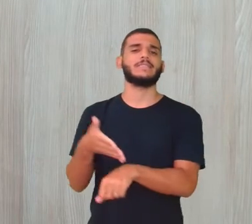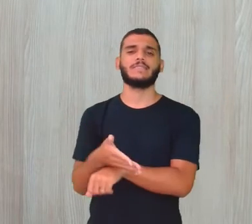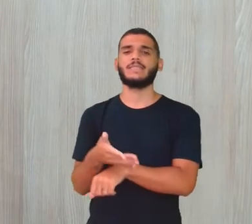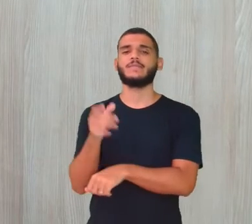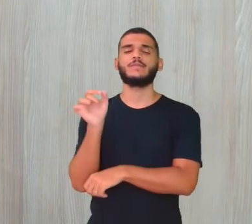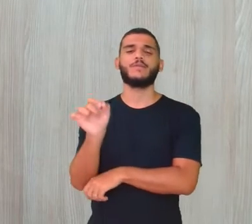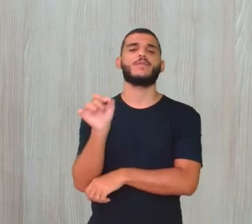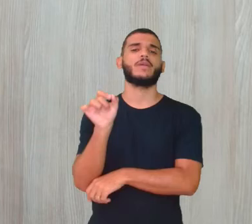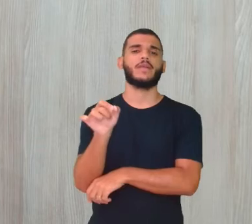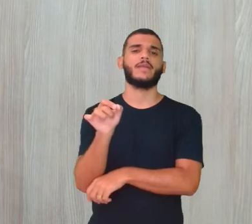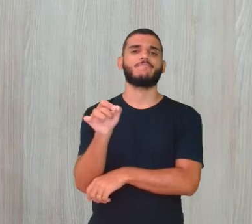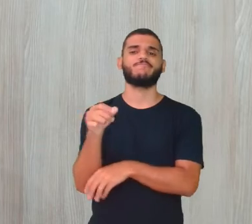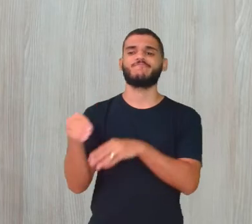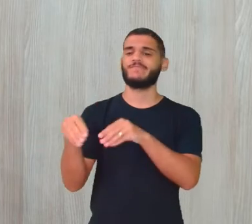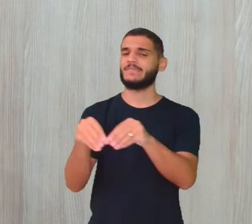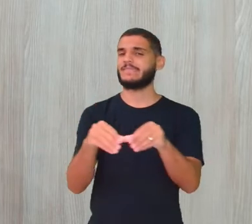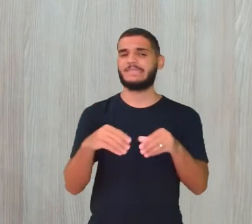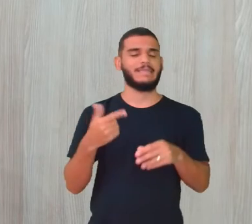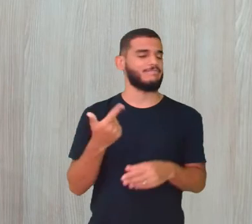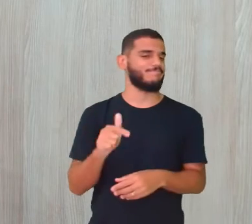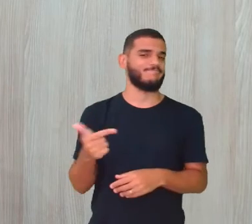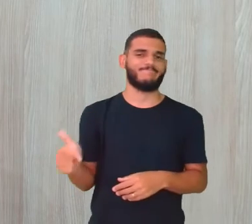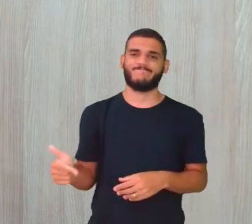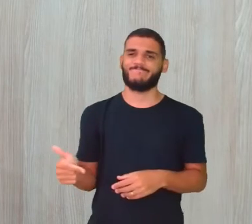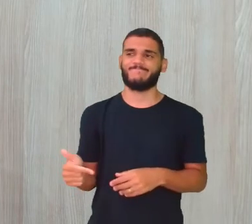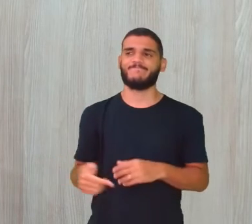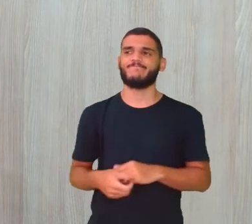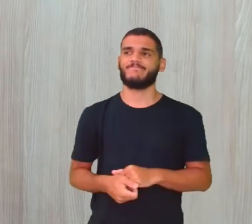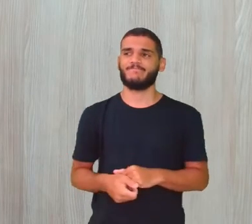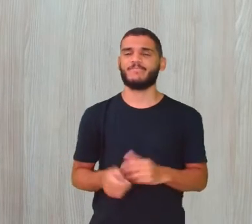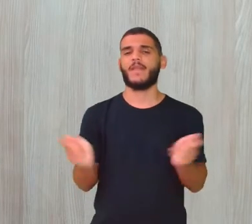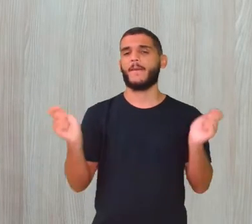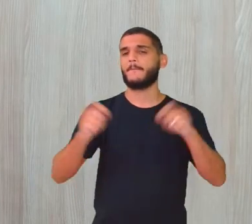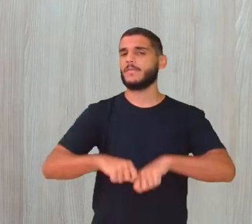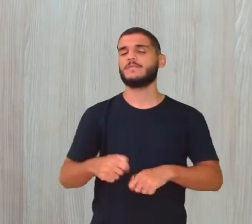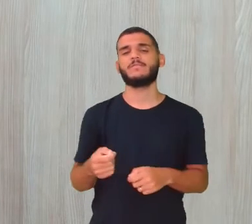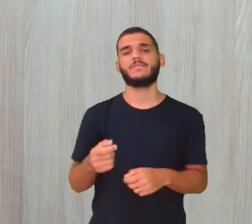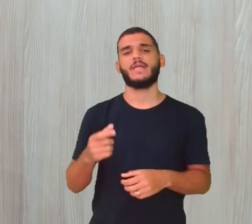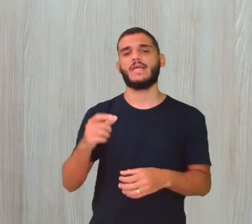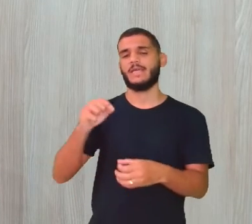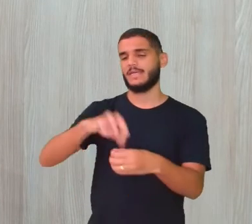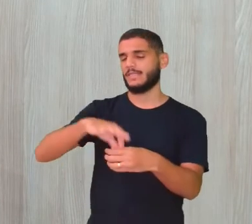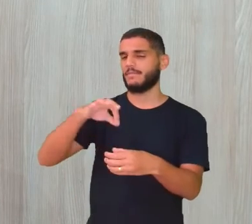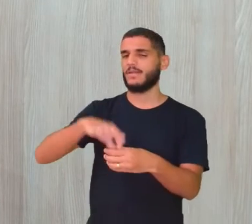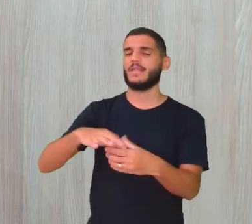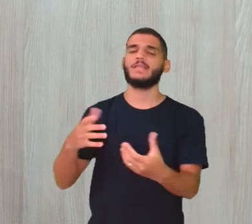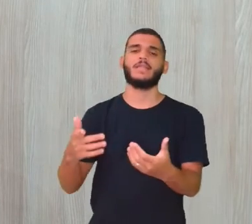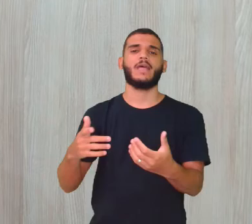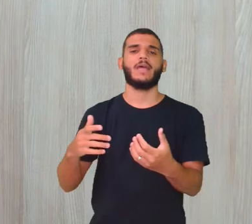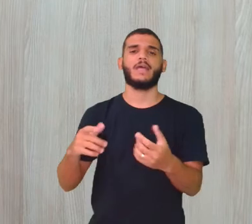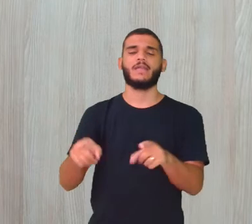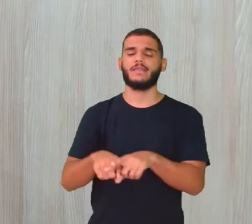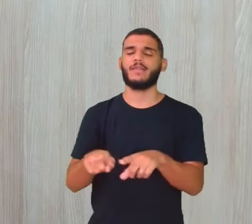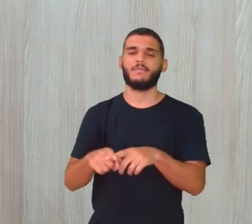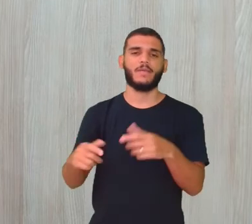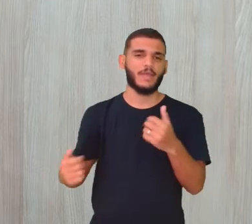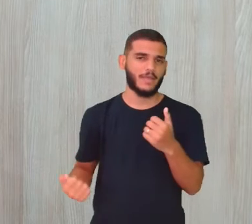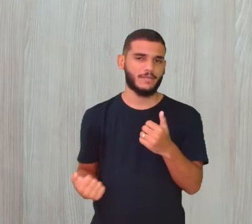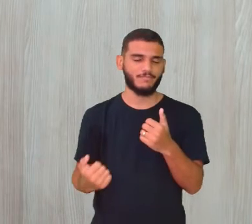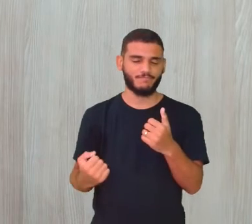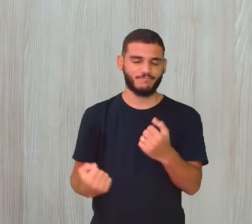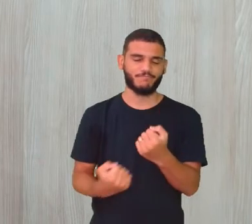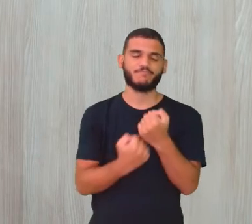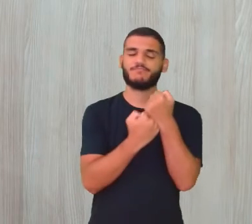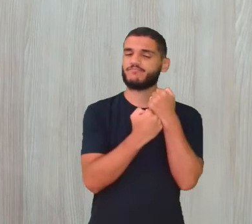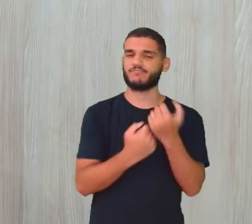quê? Nem de terra, pelo menos eu tinha para poder... né? Poder plantar, né? Se poder, sustentar, né? exatamente,